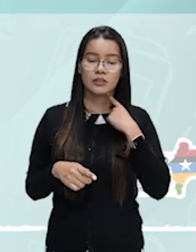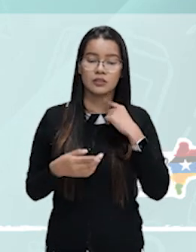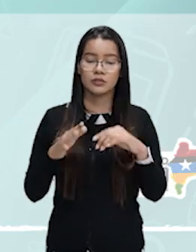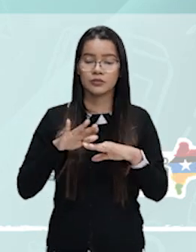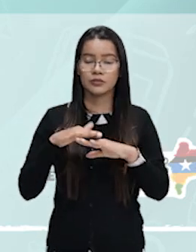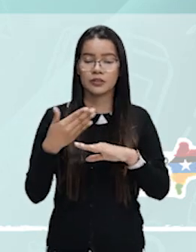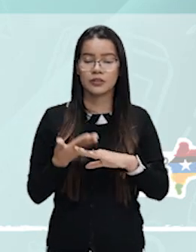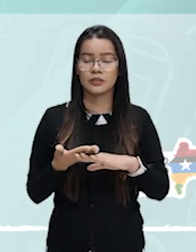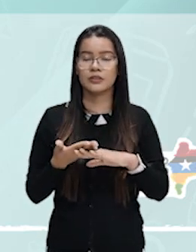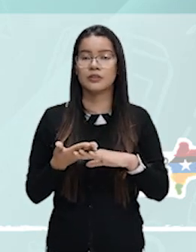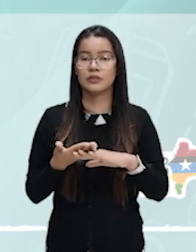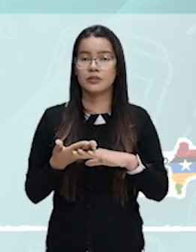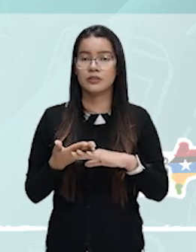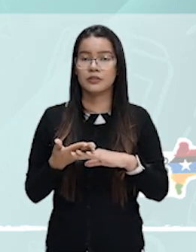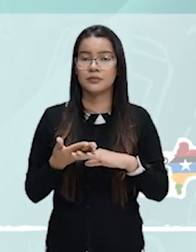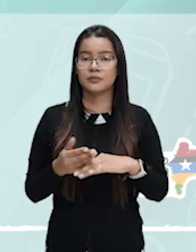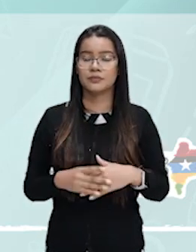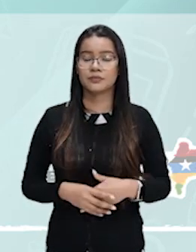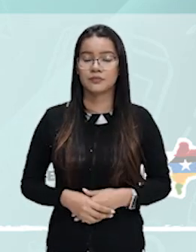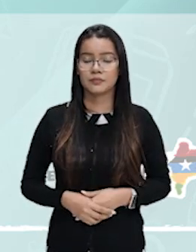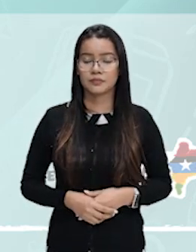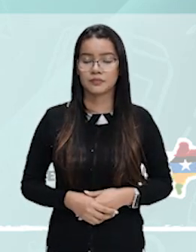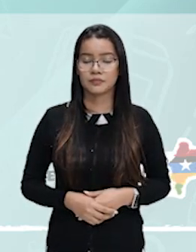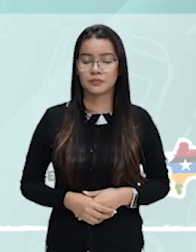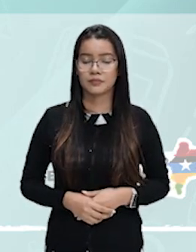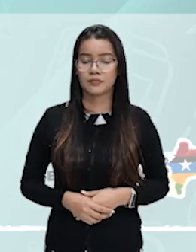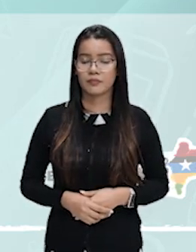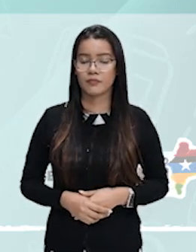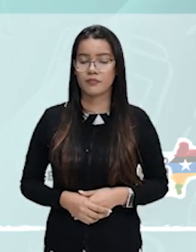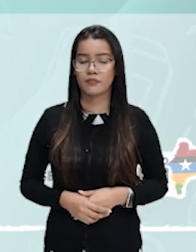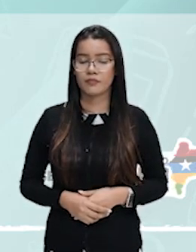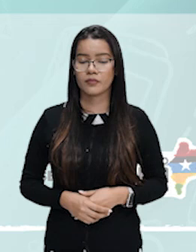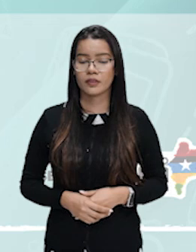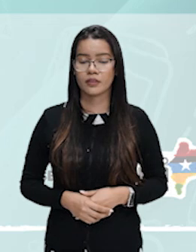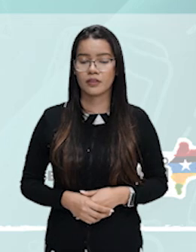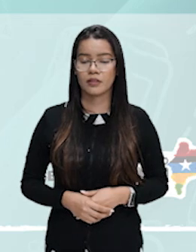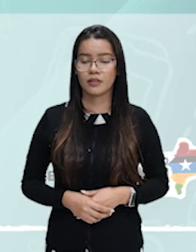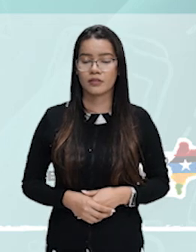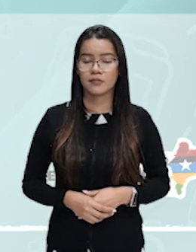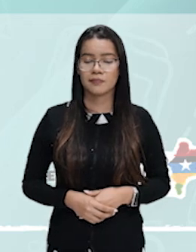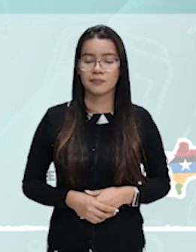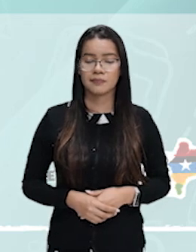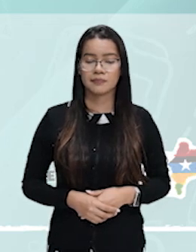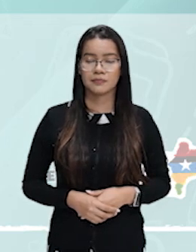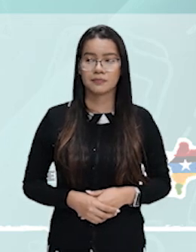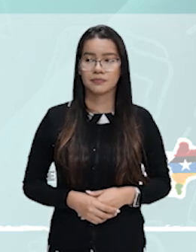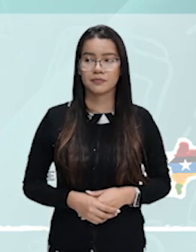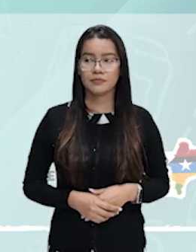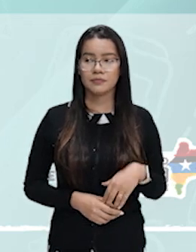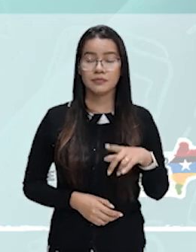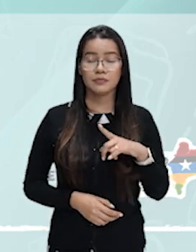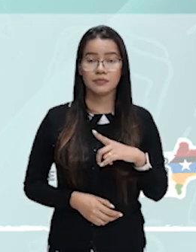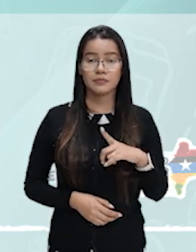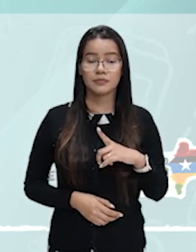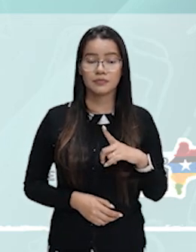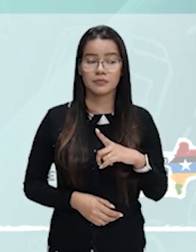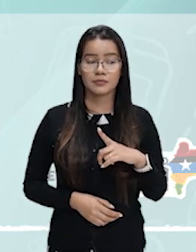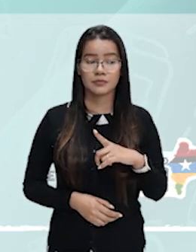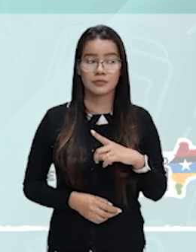virada. There were three trash bins in the park.